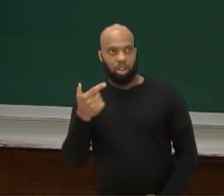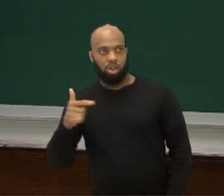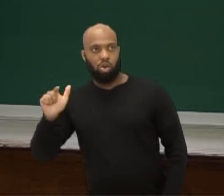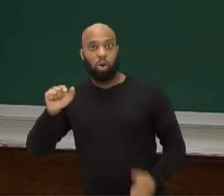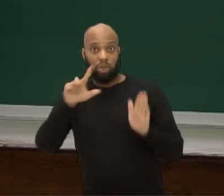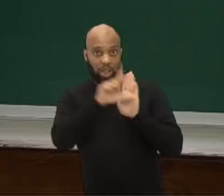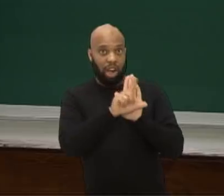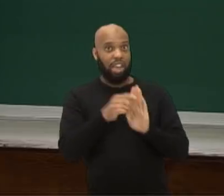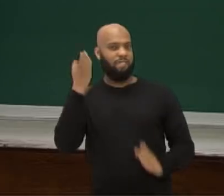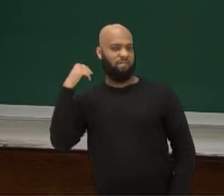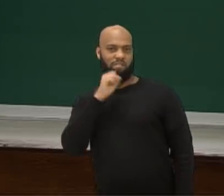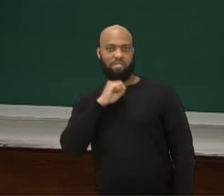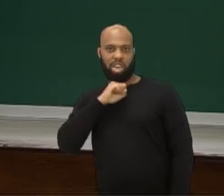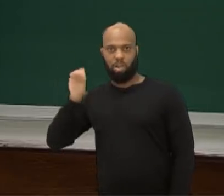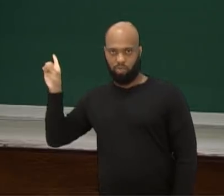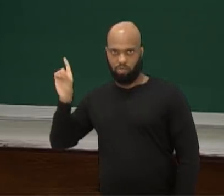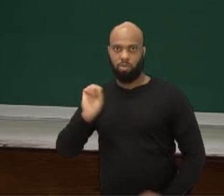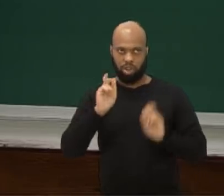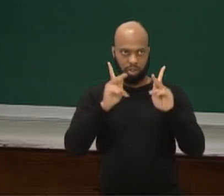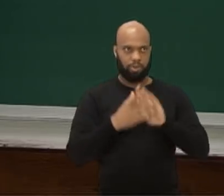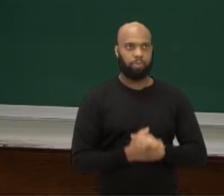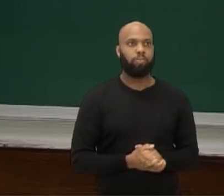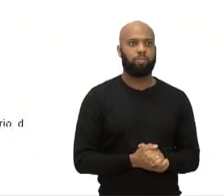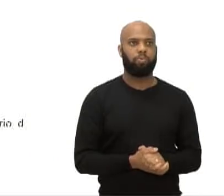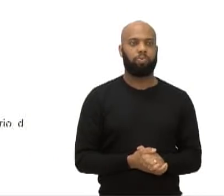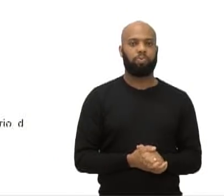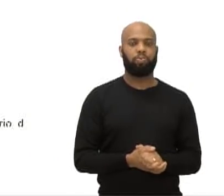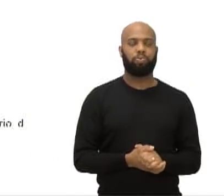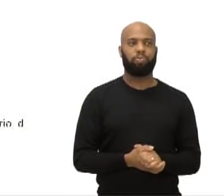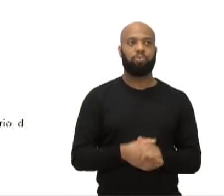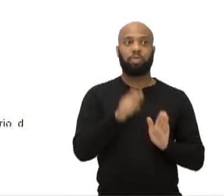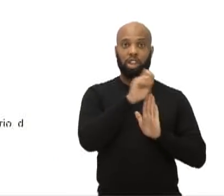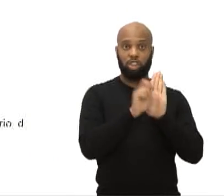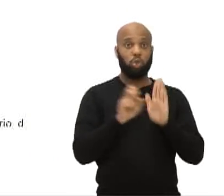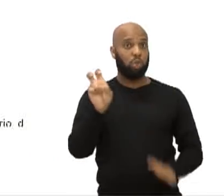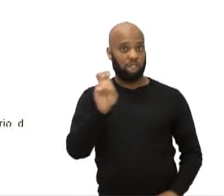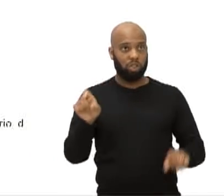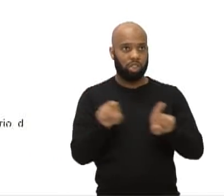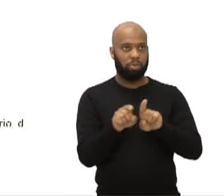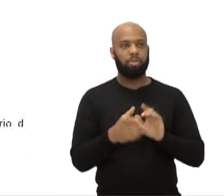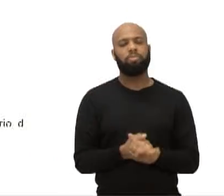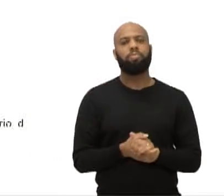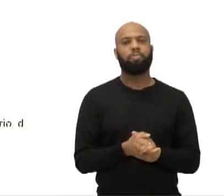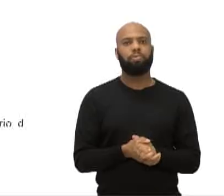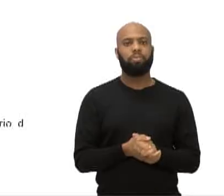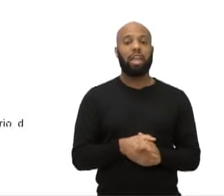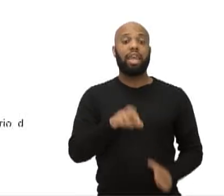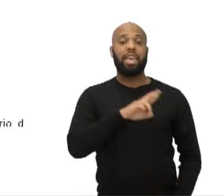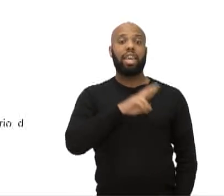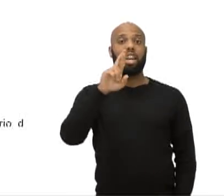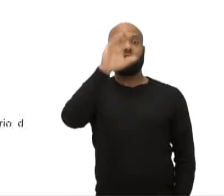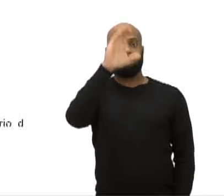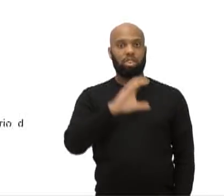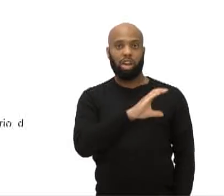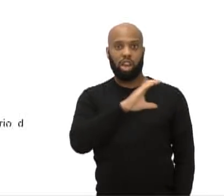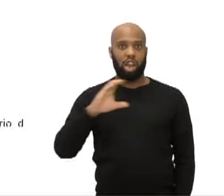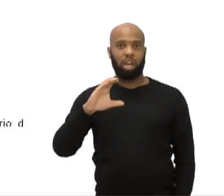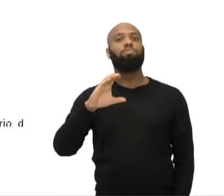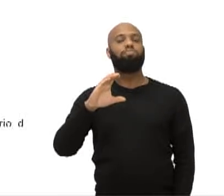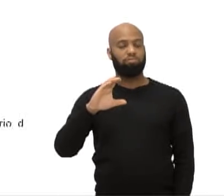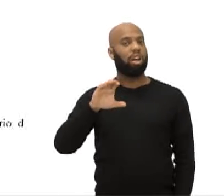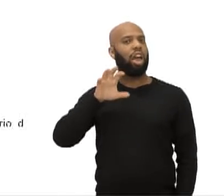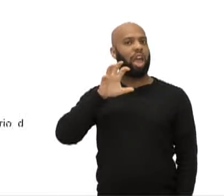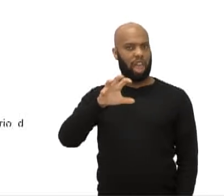conjunto de leis mais antigo do país. Vamos lá? Artigo 5º também. A religião católica